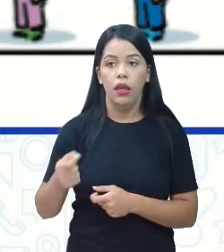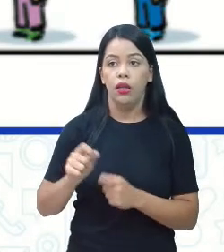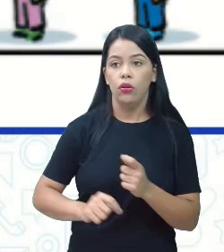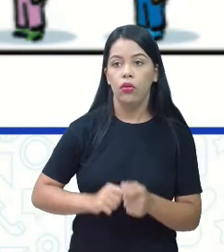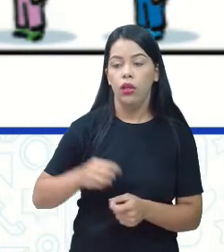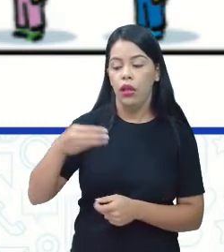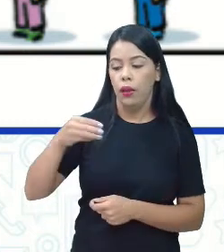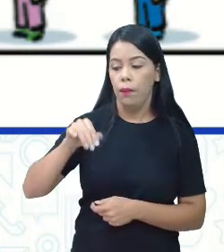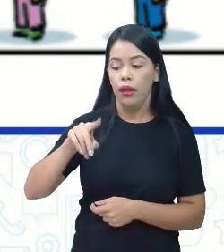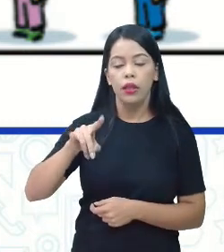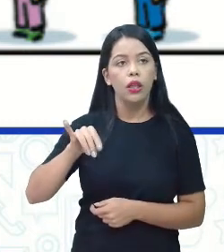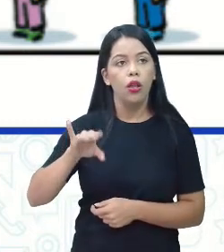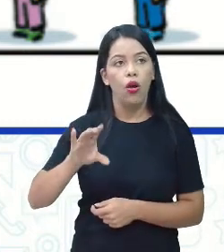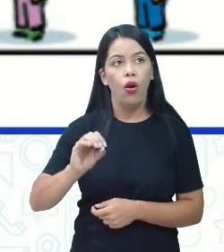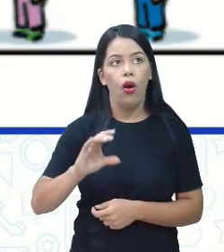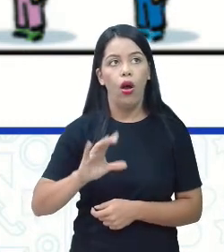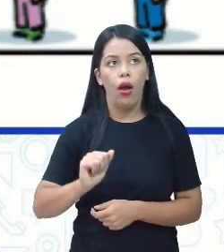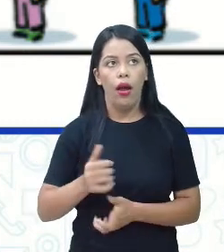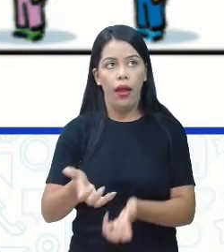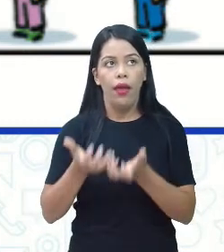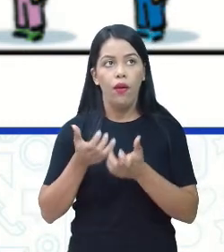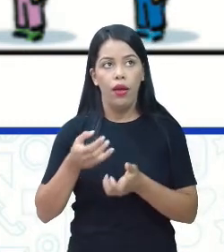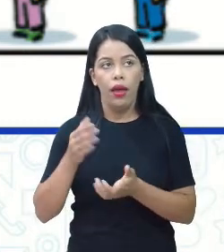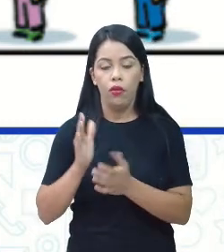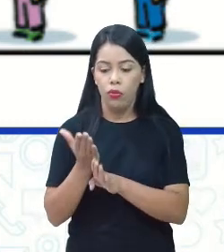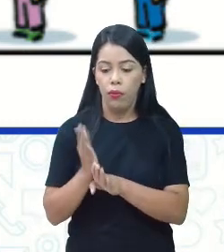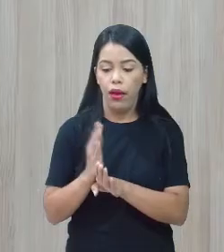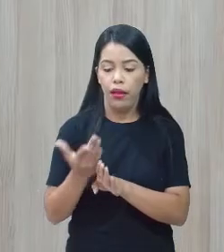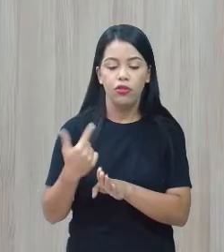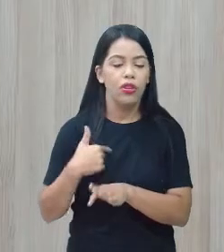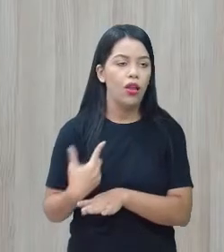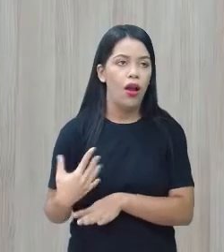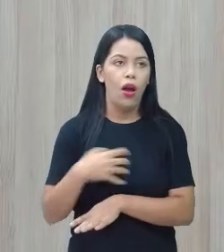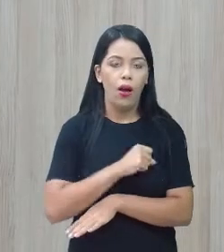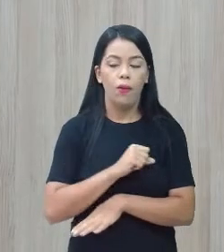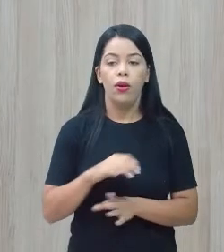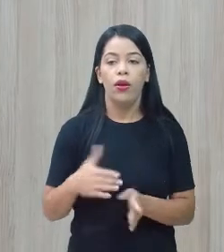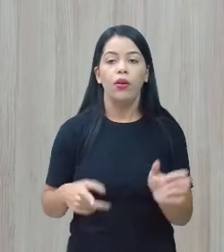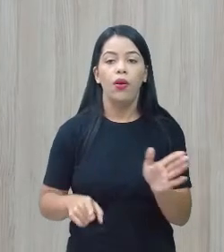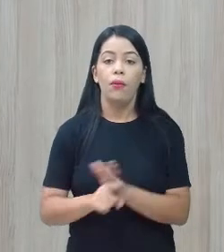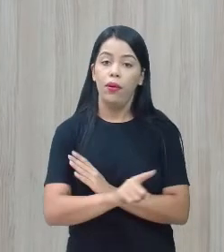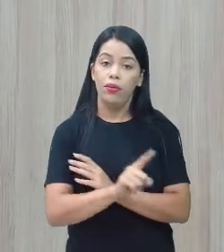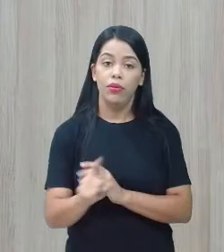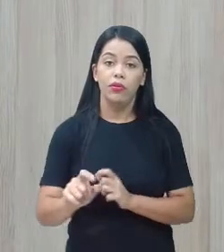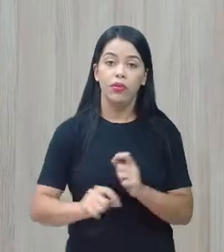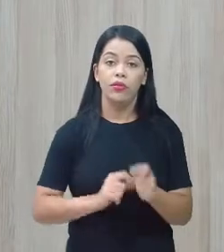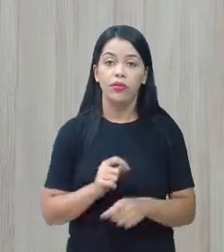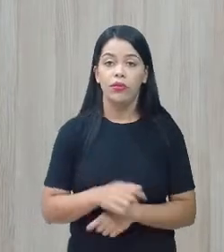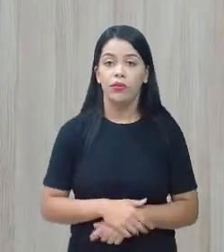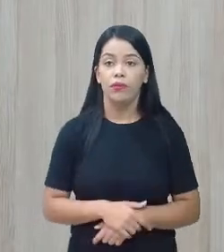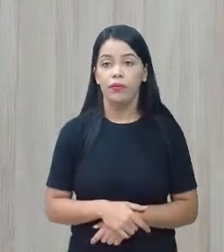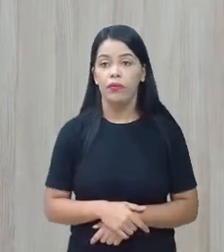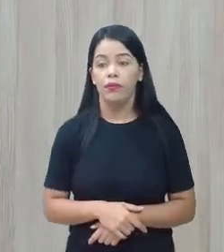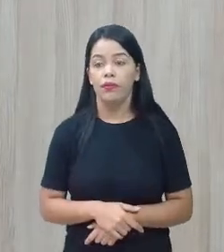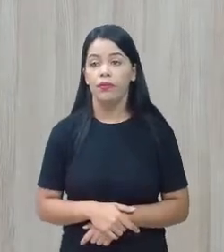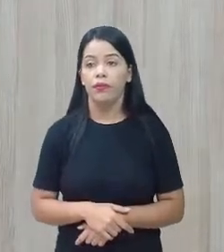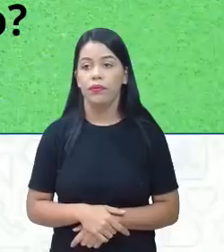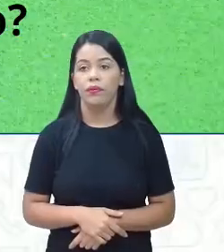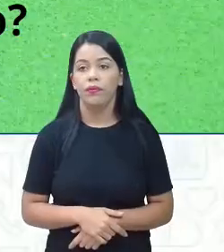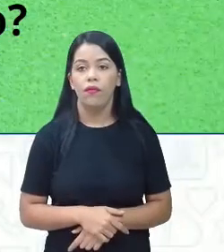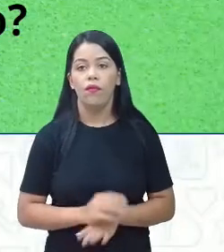favor. Vou querer de macaxeira, que eu adoro. E aí eu pergunto pra vocês,